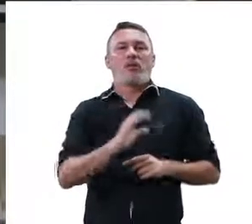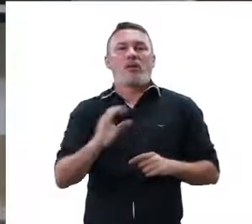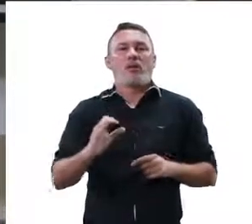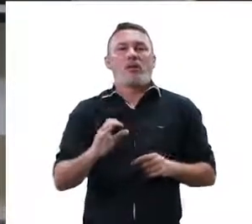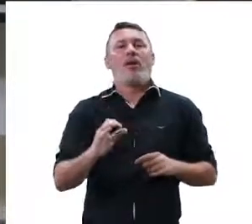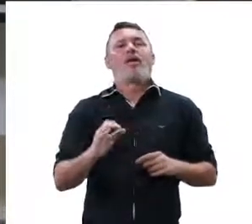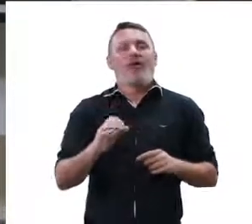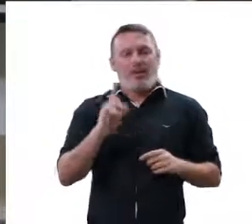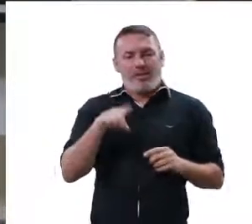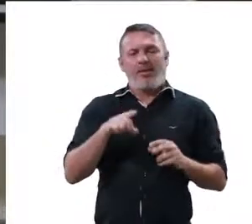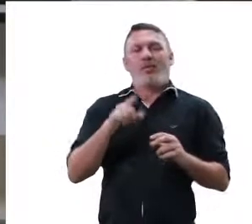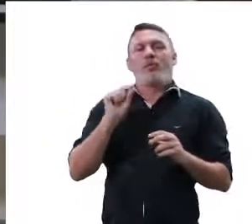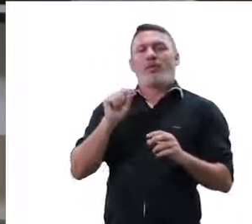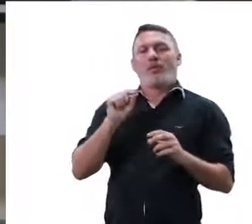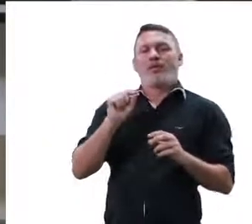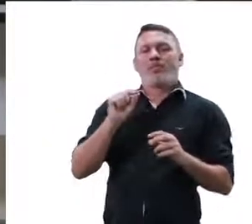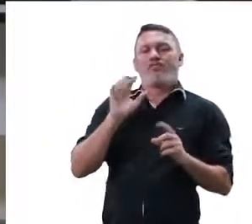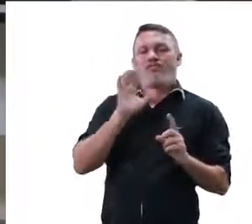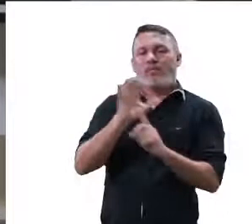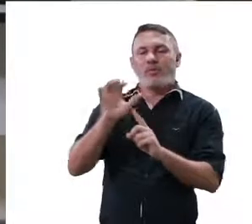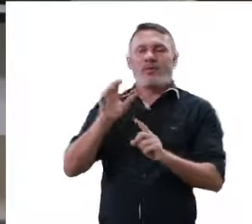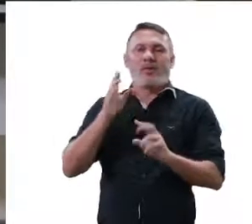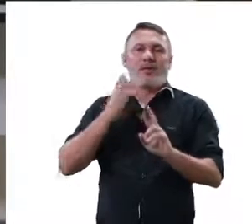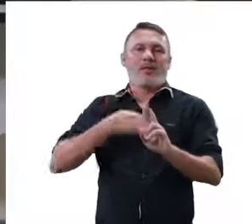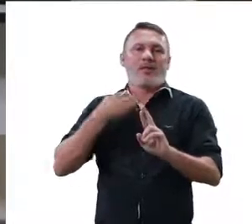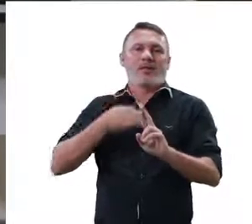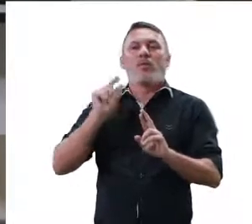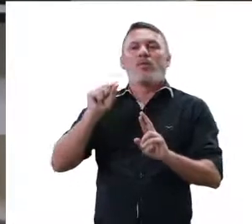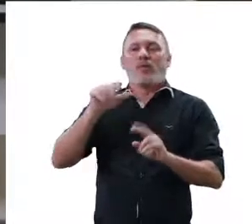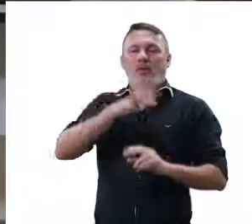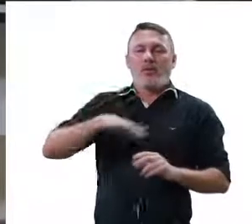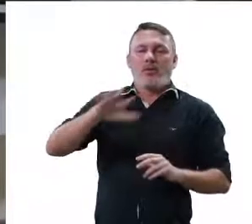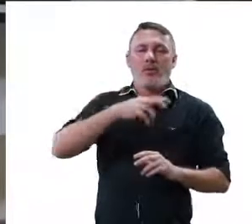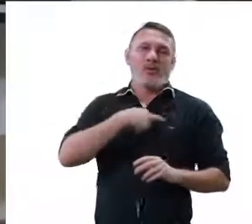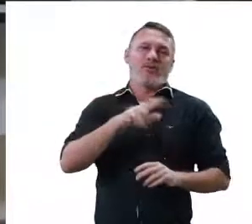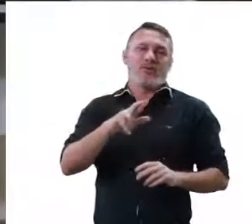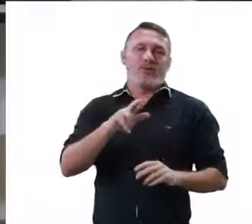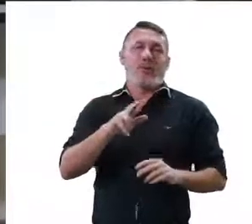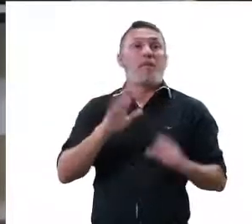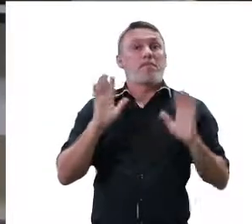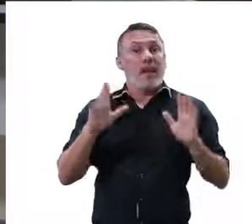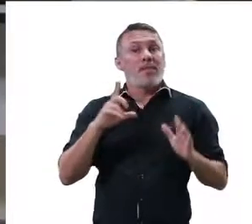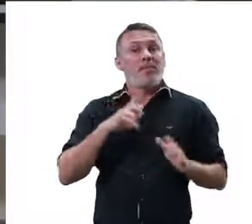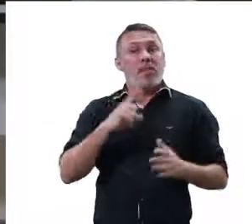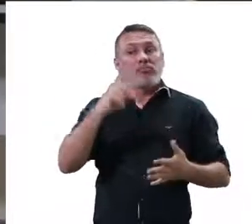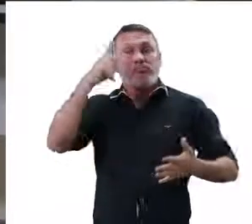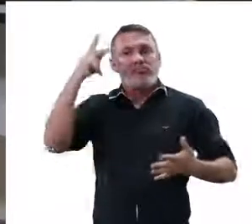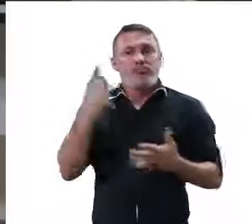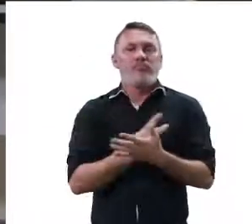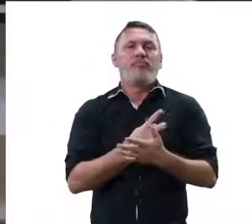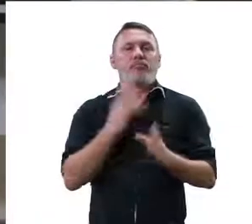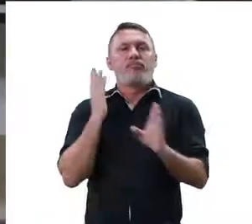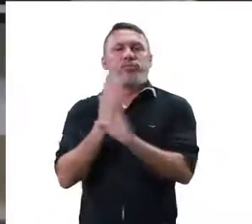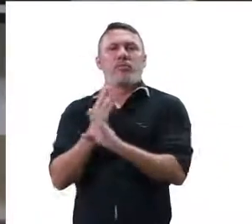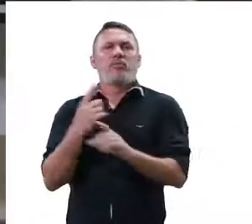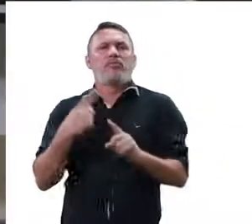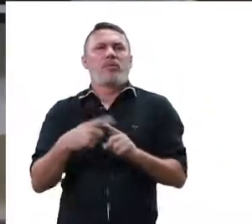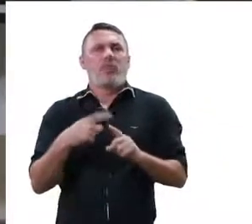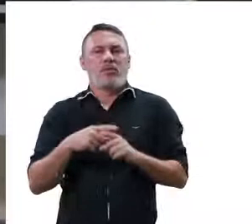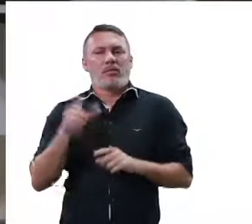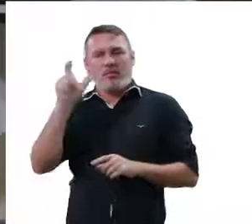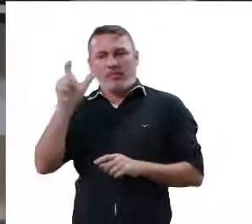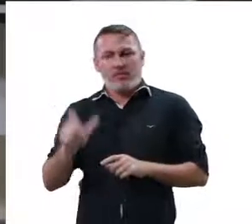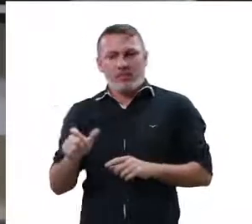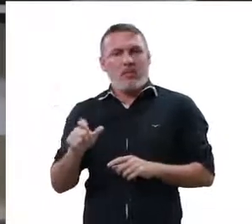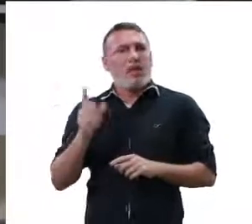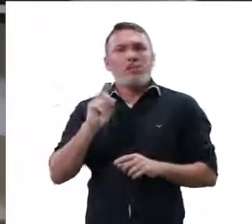tipo ideal weberiano funcionando aqui, né? Só que aí tem uma falha que a gente detecta. Ele não consegue explicar a